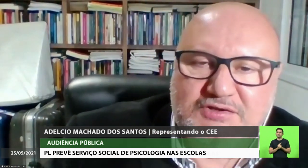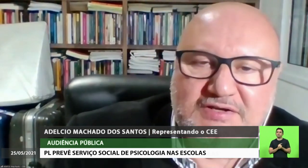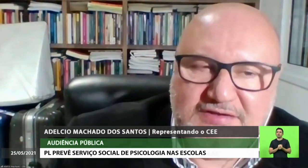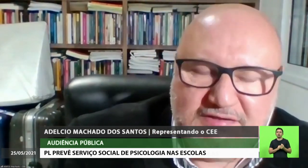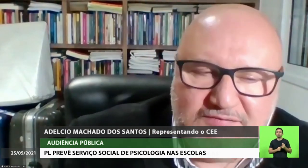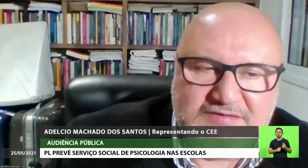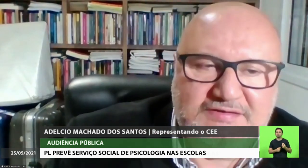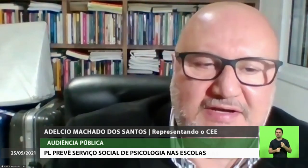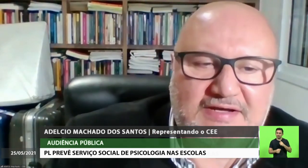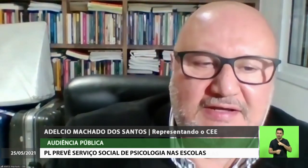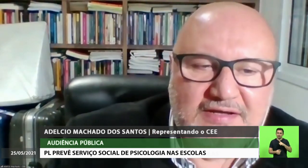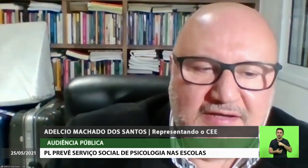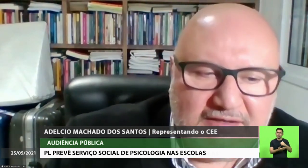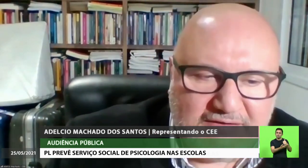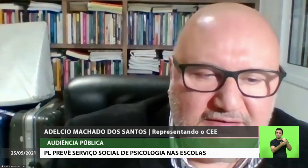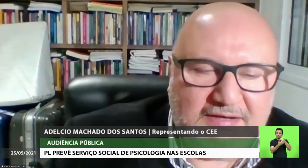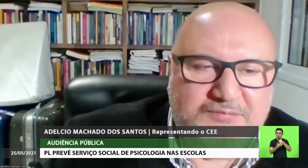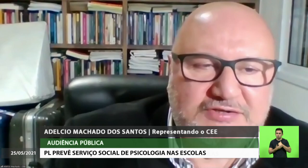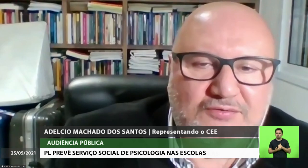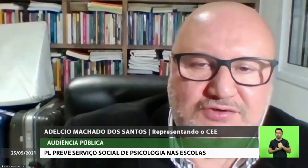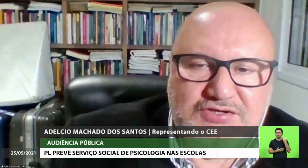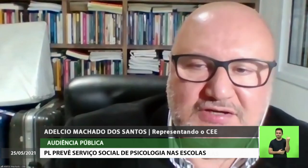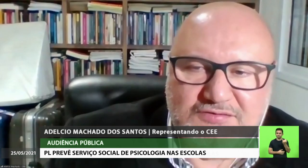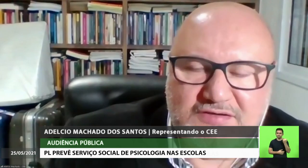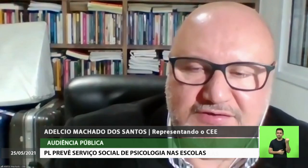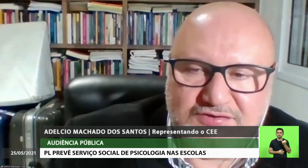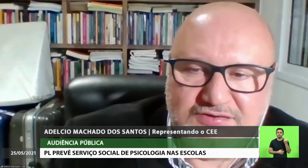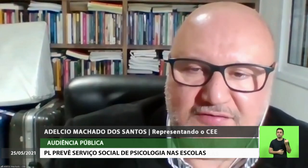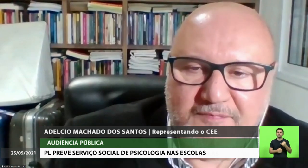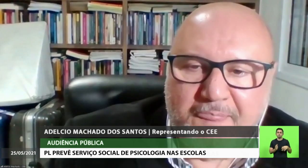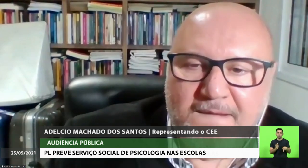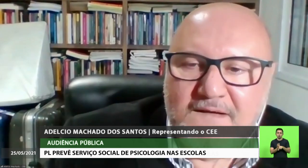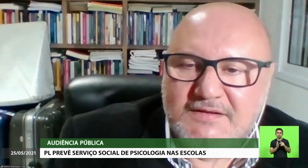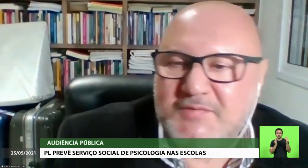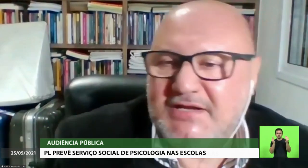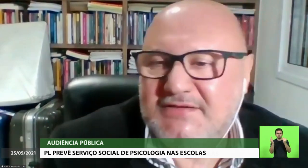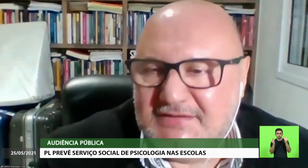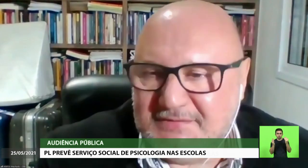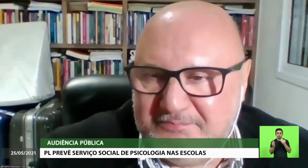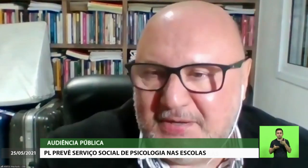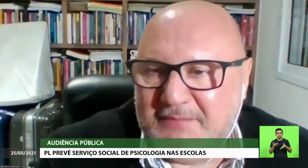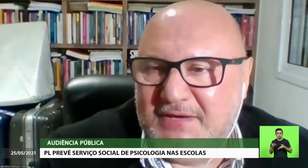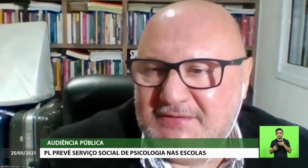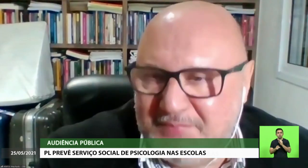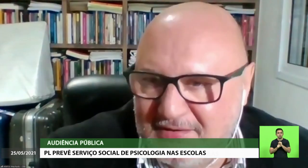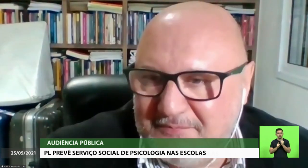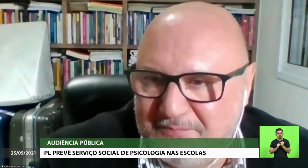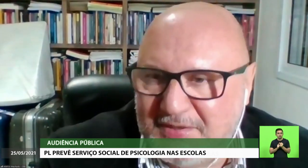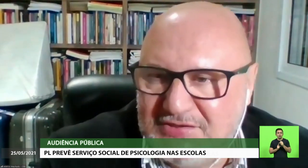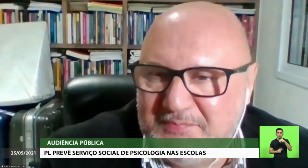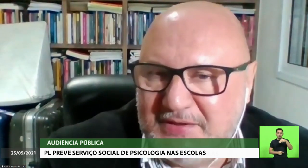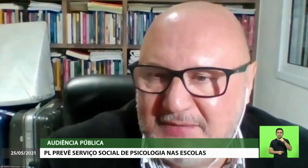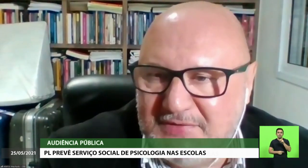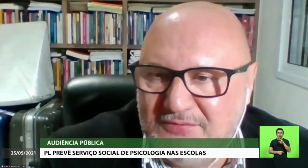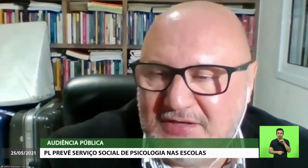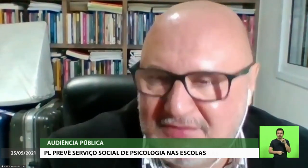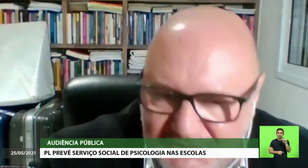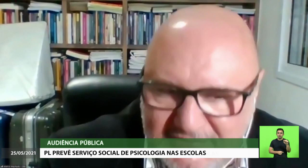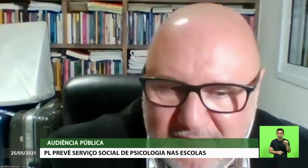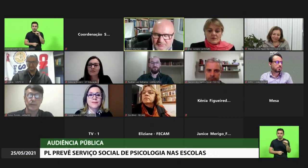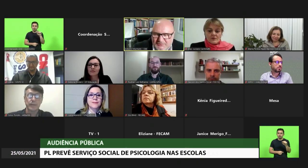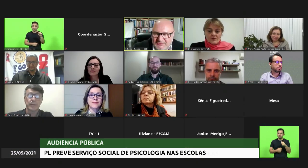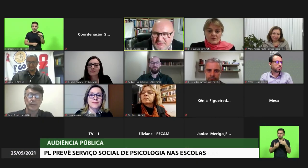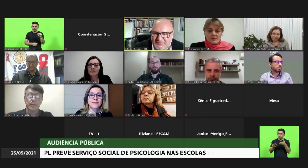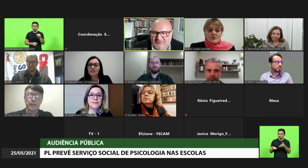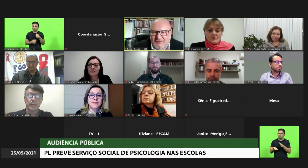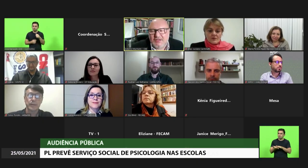apoio muito importante, que são esses da psicologia e do serviço social. Então, Maria Tereza, parabéns para ti, para a equipe da